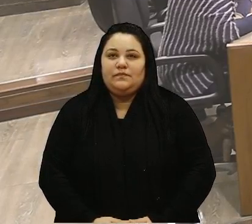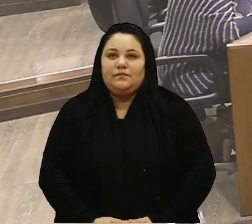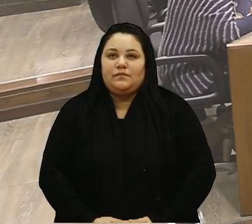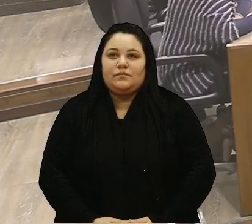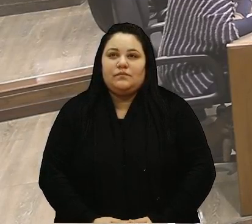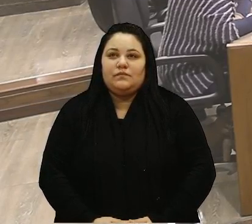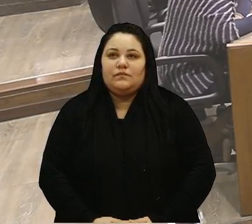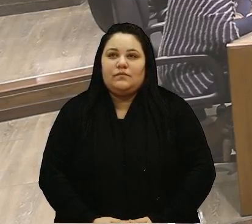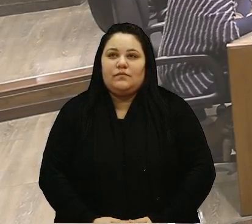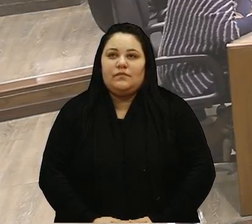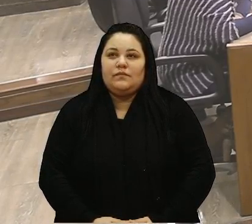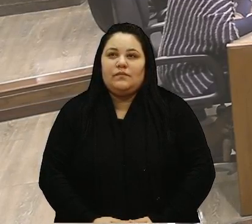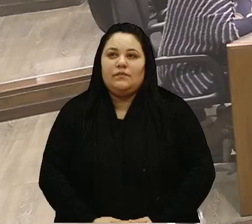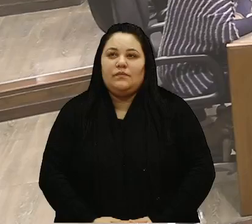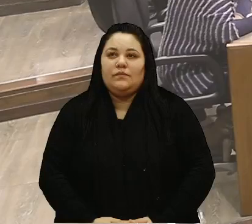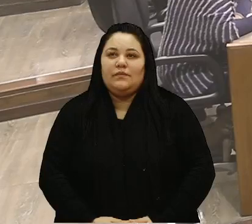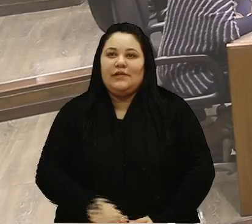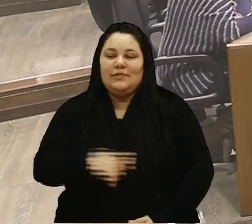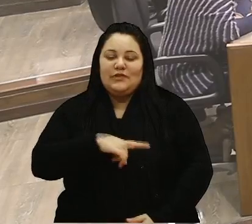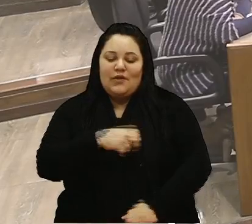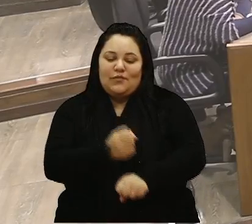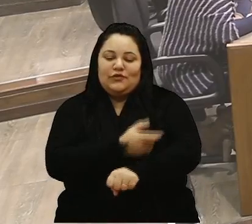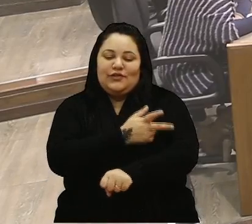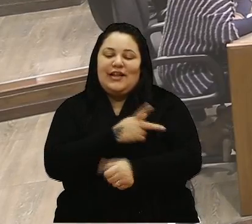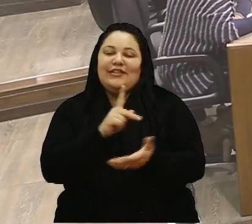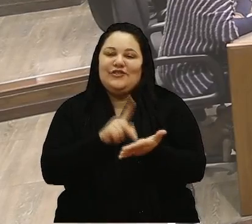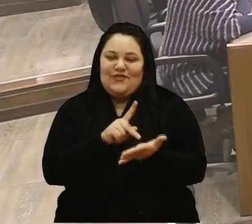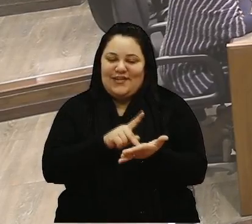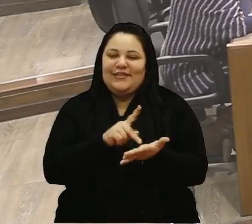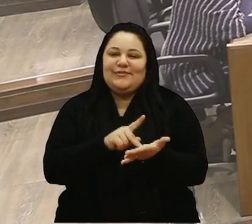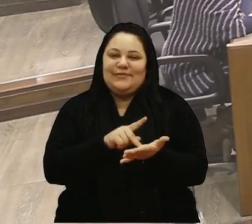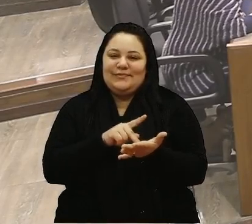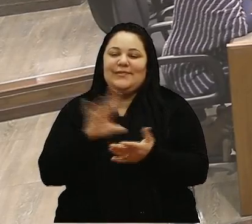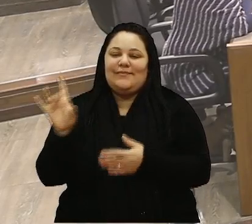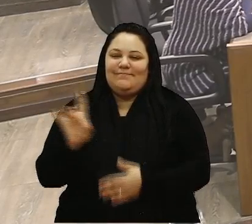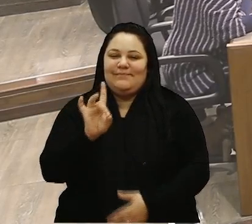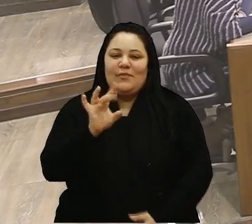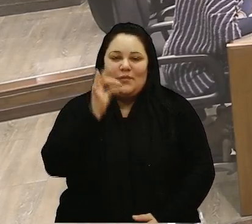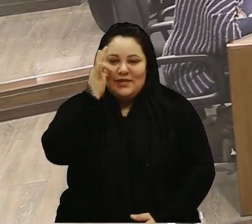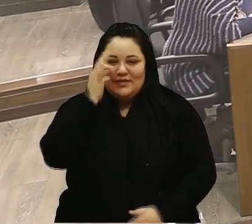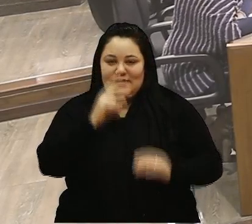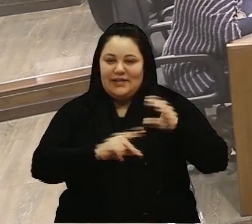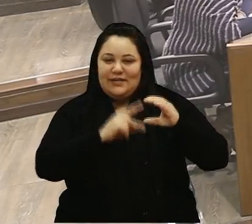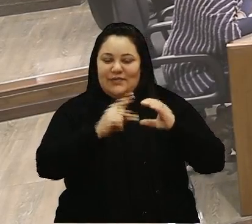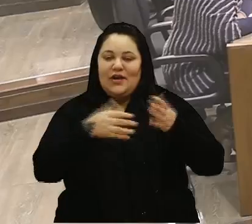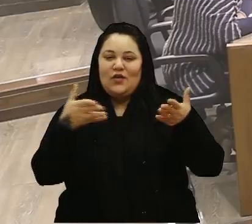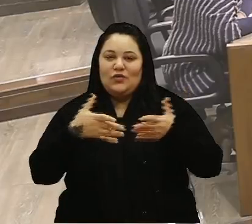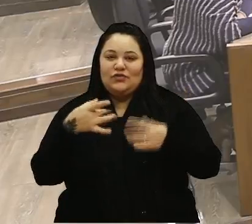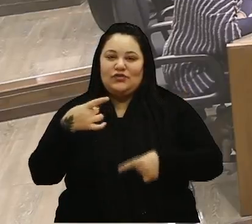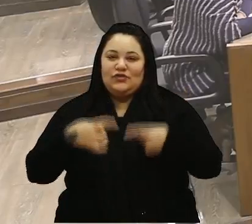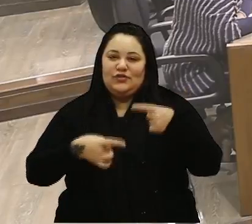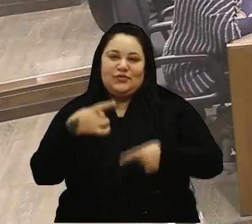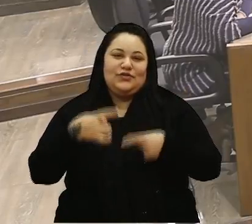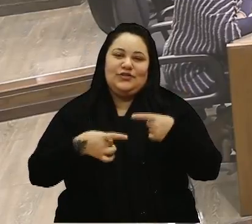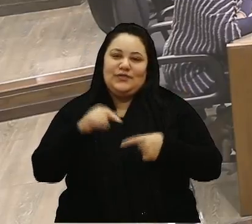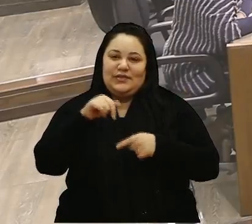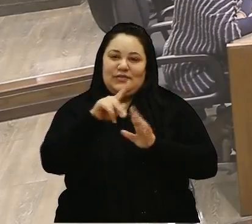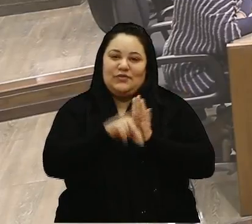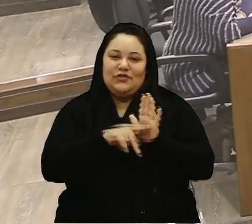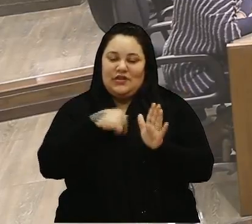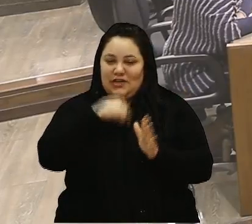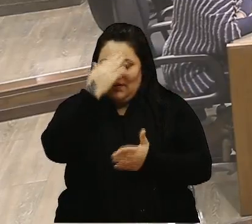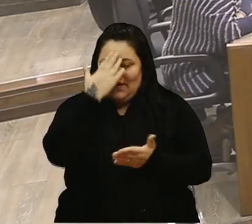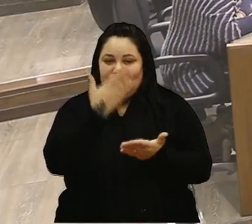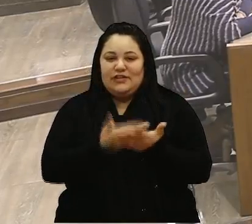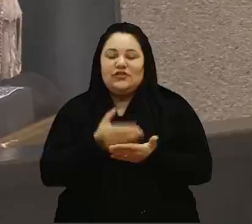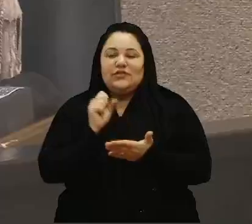sinto emocionada e lisonjeada, por estar aqui nessa Câmara hoje discutindo esse projeto que eu acredito sim